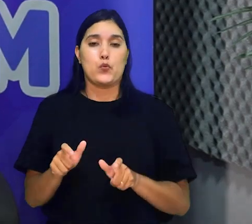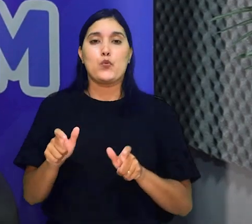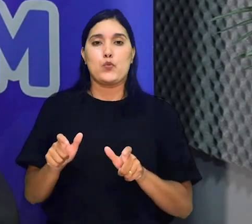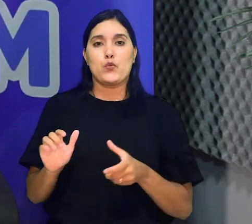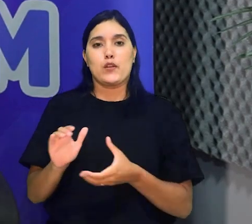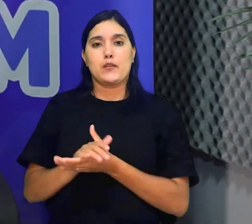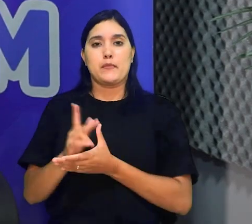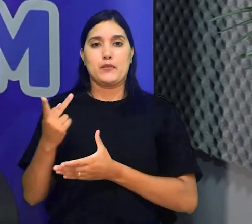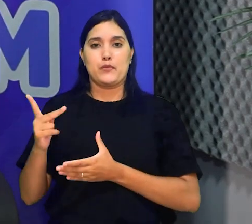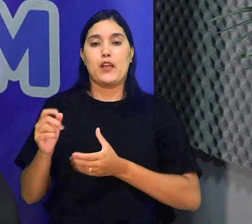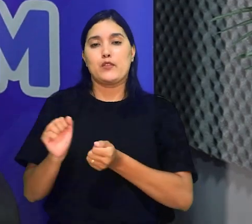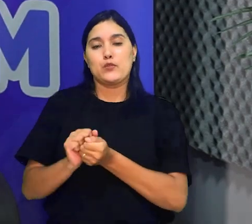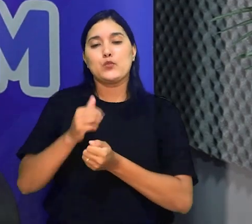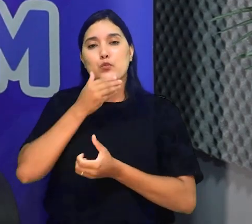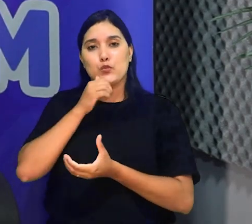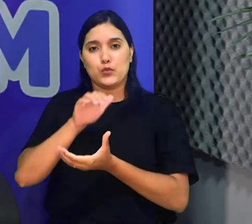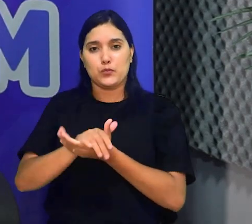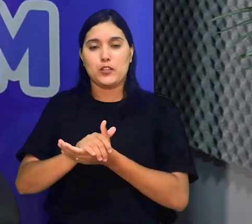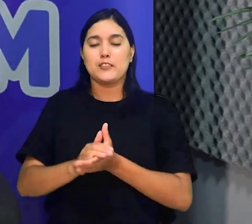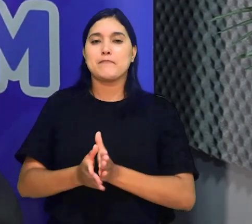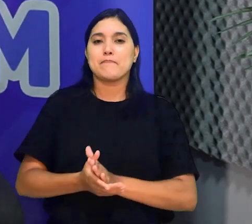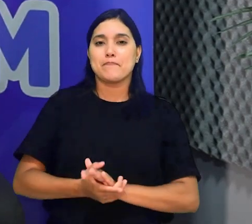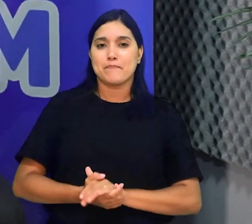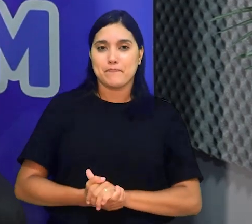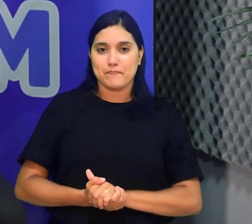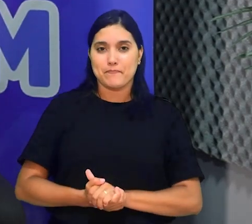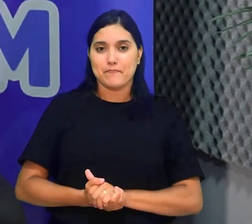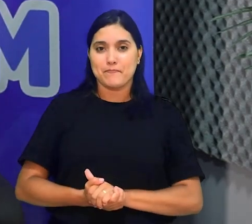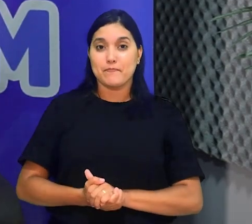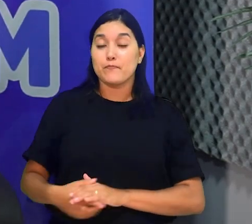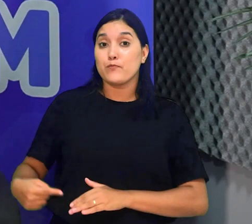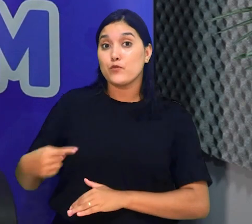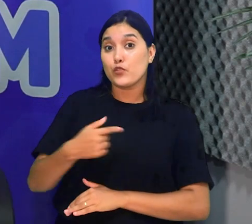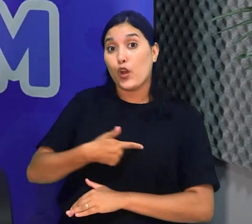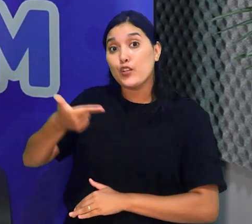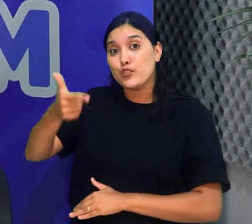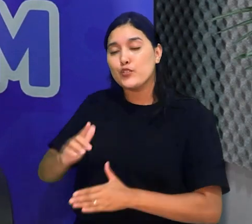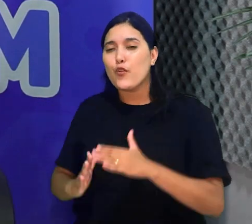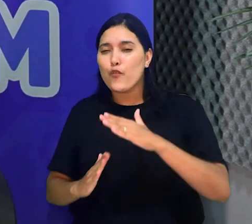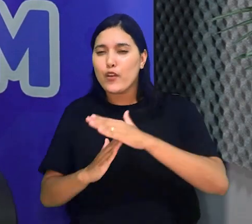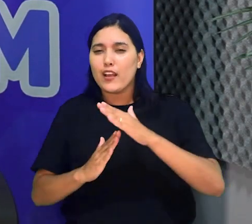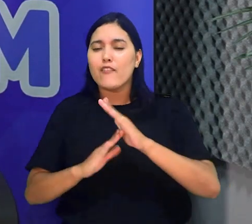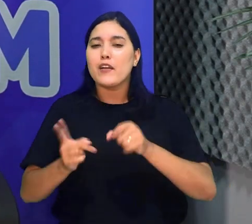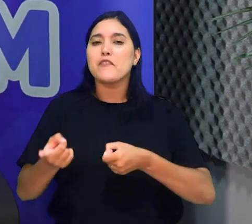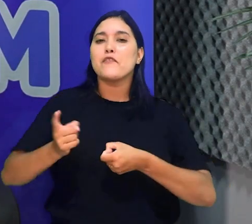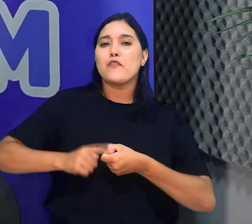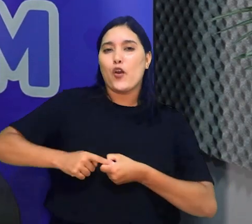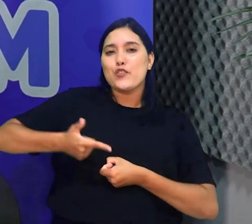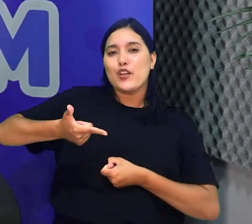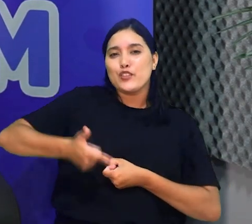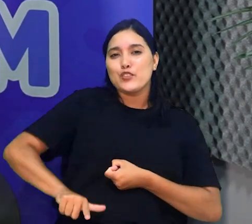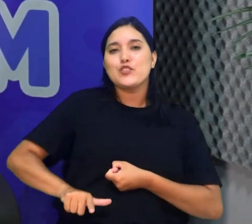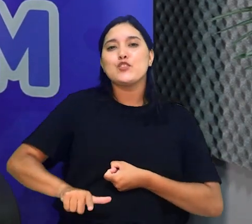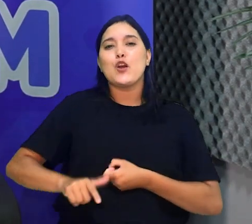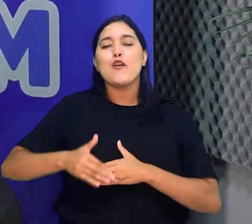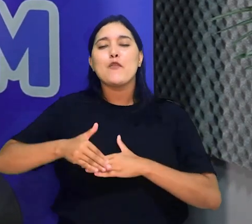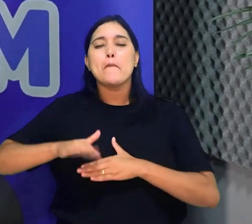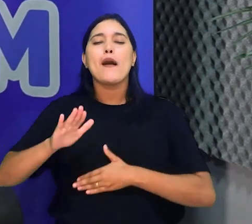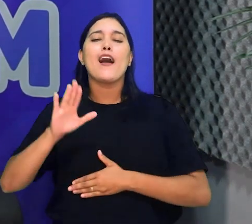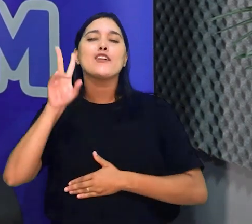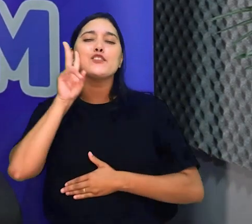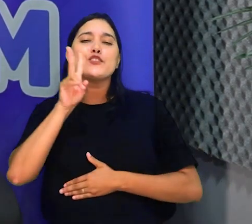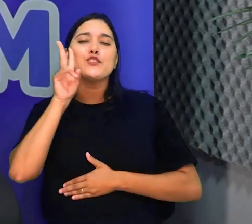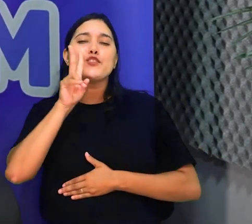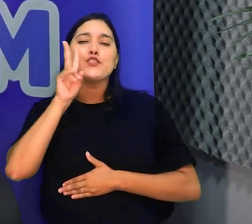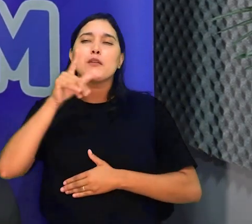que a Libra fosse reconhecida tanto na sociedade quanto para dentro do relacionamento dela com o seu esposo. Nós vamos mais